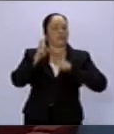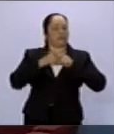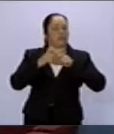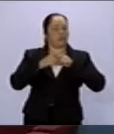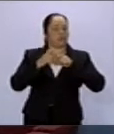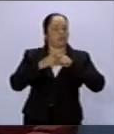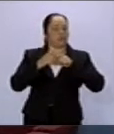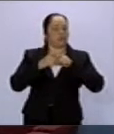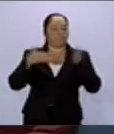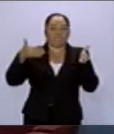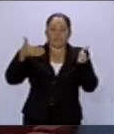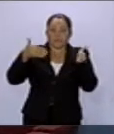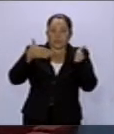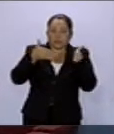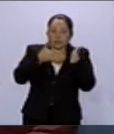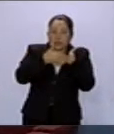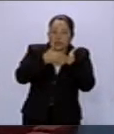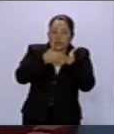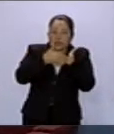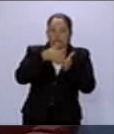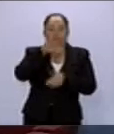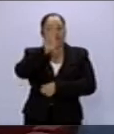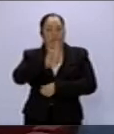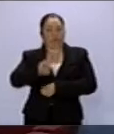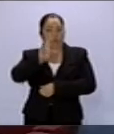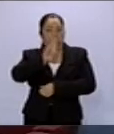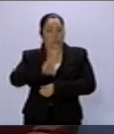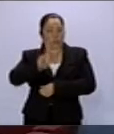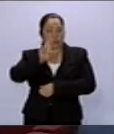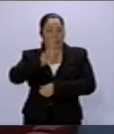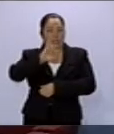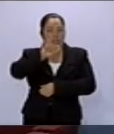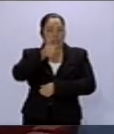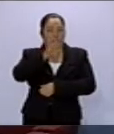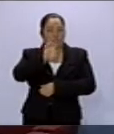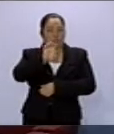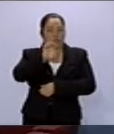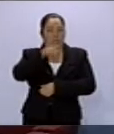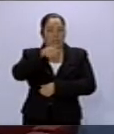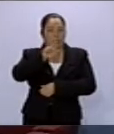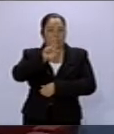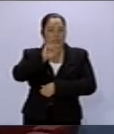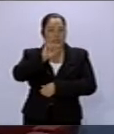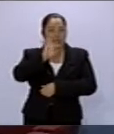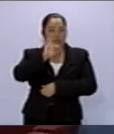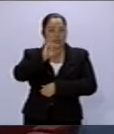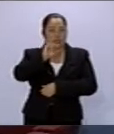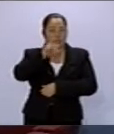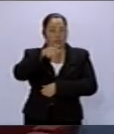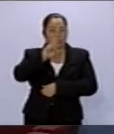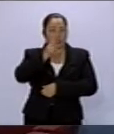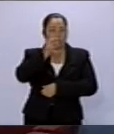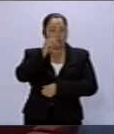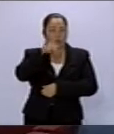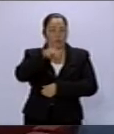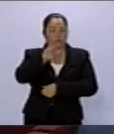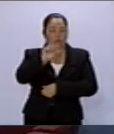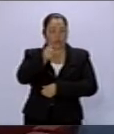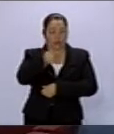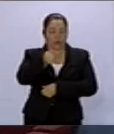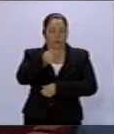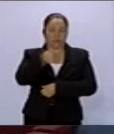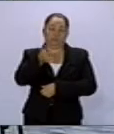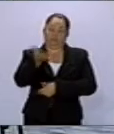a região do baixo mais Uruguai Jequitinhonha e o Vale do Ribeira o Vale do Ribeiro em São Paulo Paraná